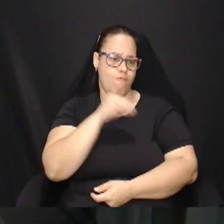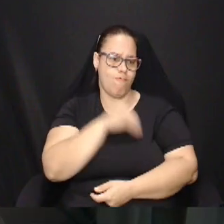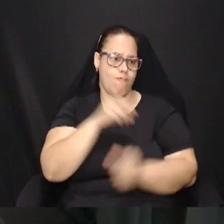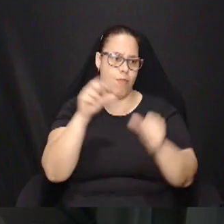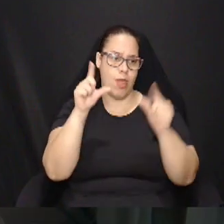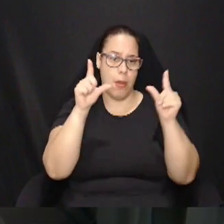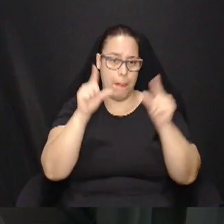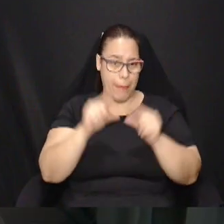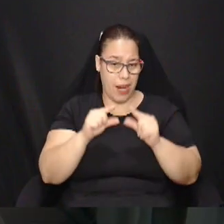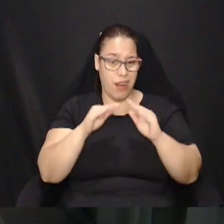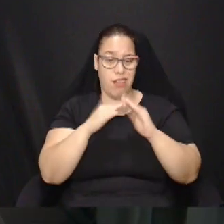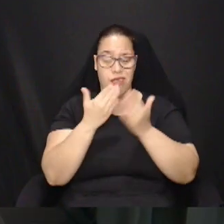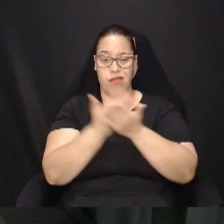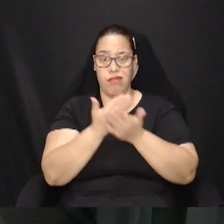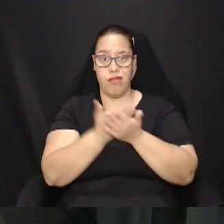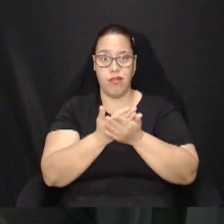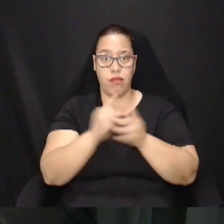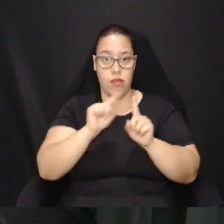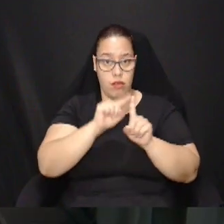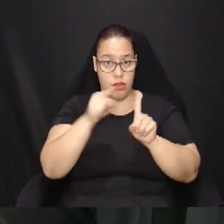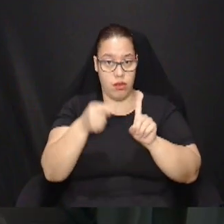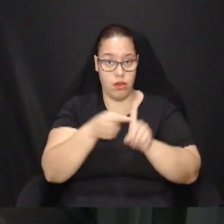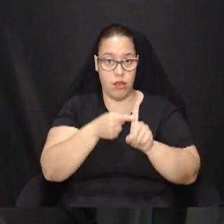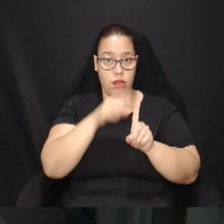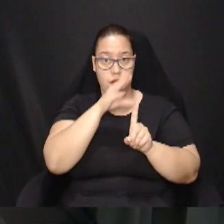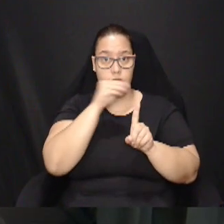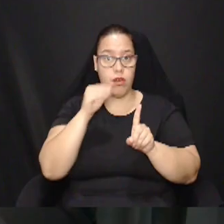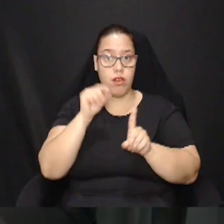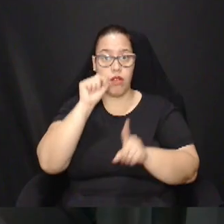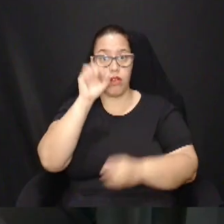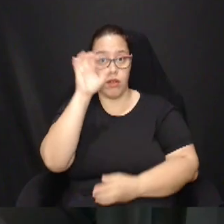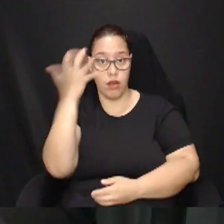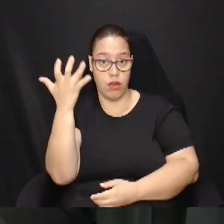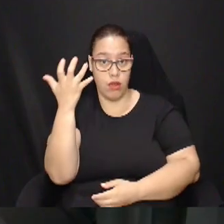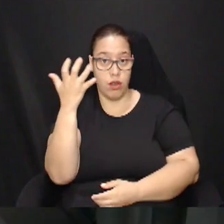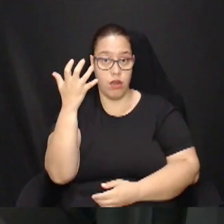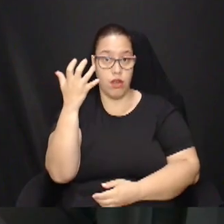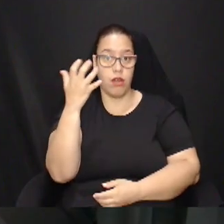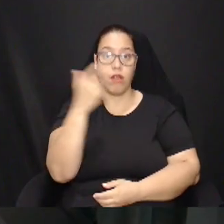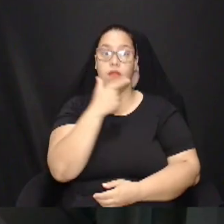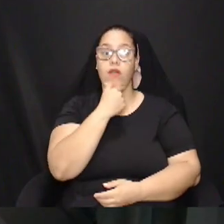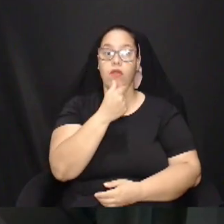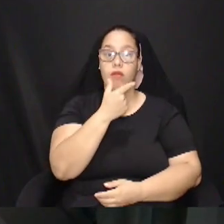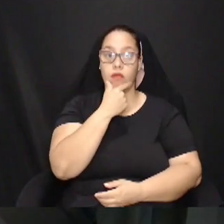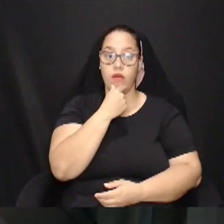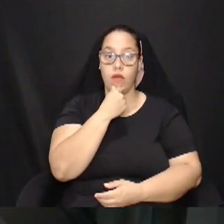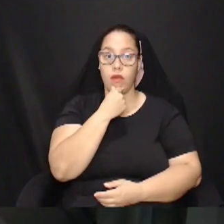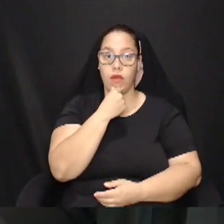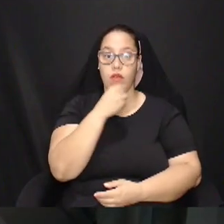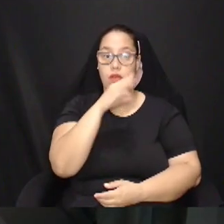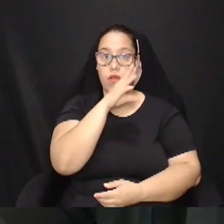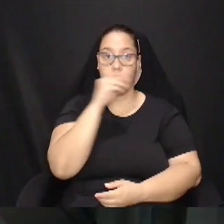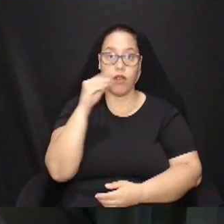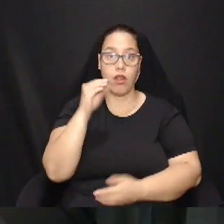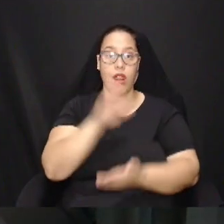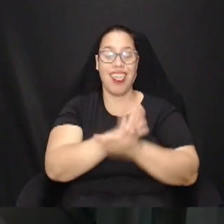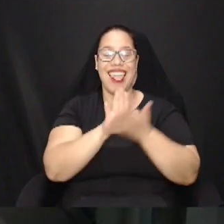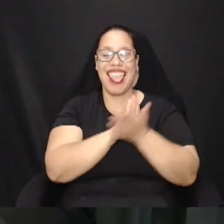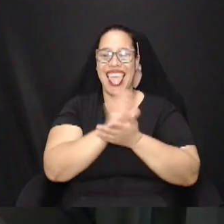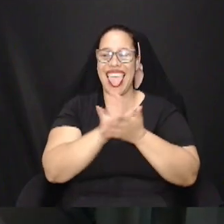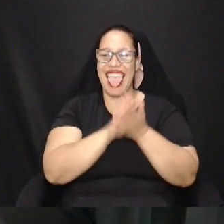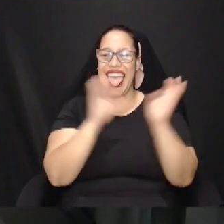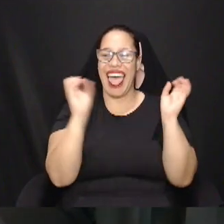escolaridad porque engravidaron a adolescentes. ¿Y qué aconteció con los garotos que engravidaron a esas adolescentes? Nada,